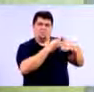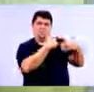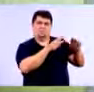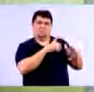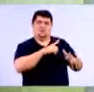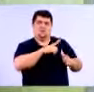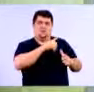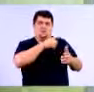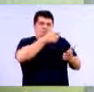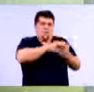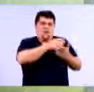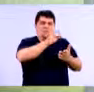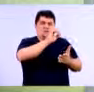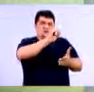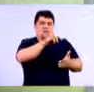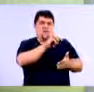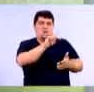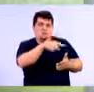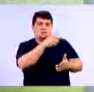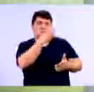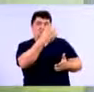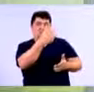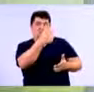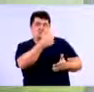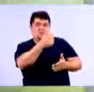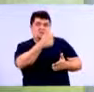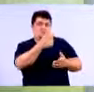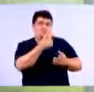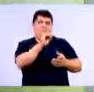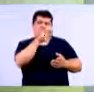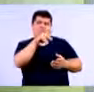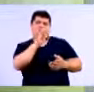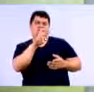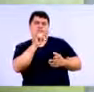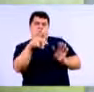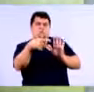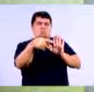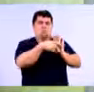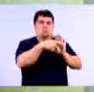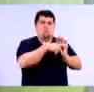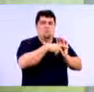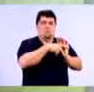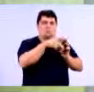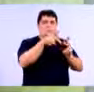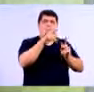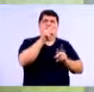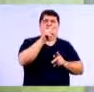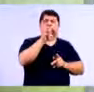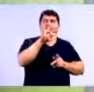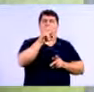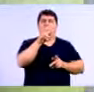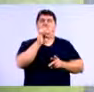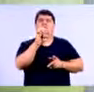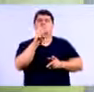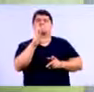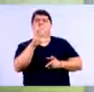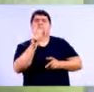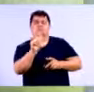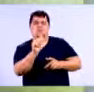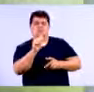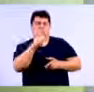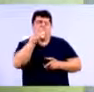de 0,31 para um tipo de investimento, que é um plano de previdência privada. Uma outra estava